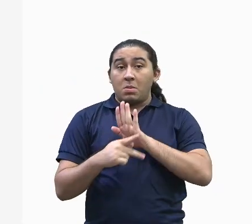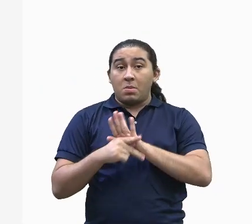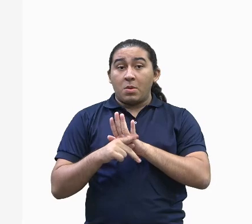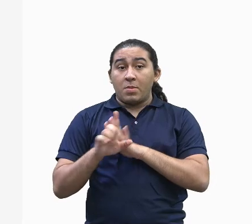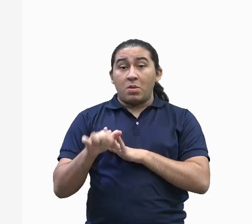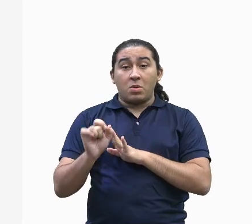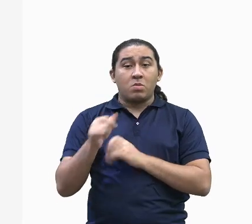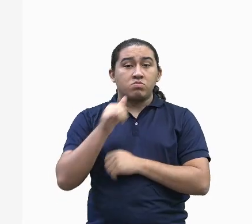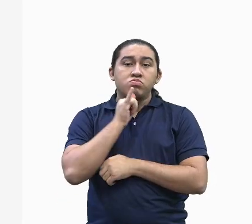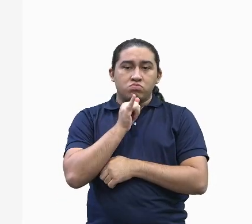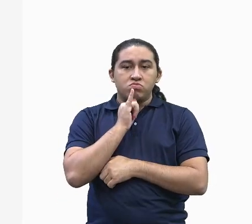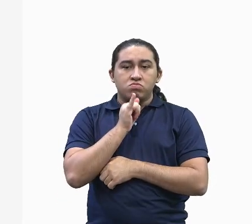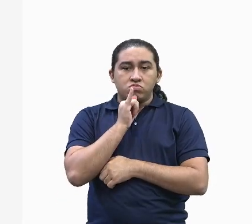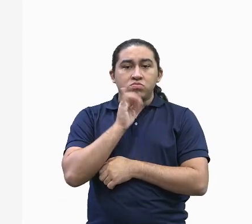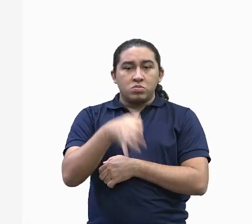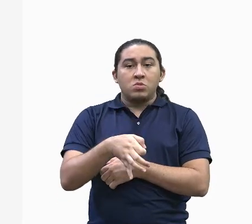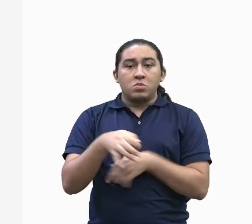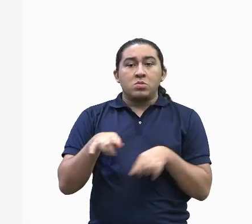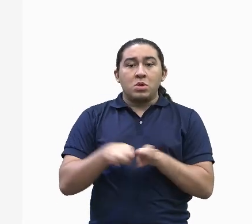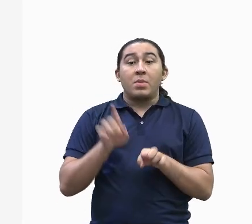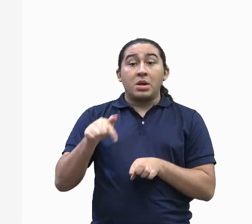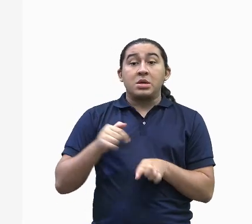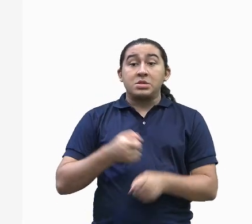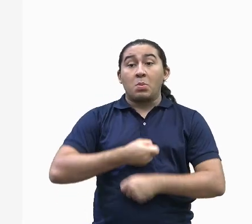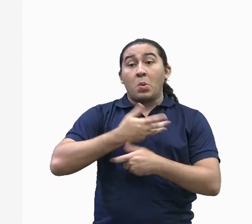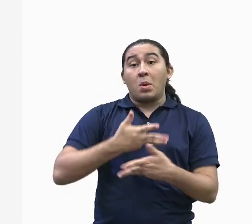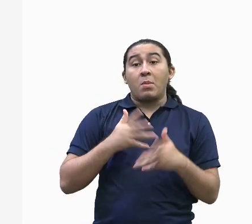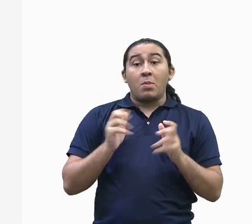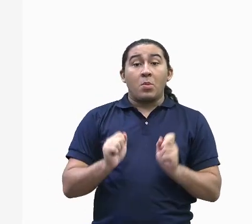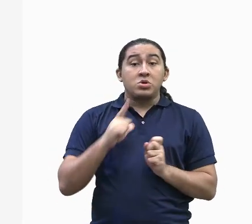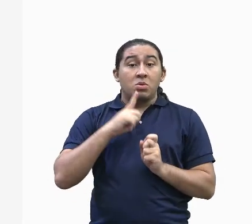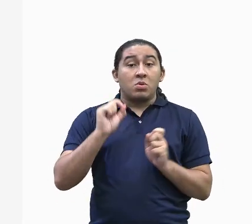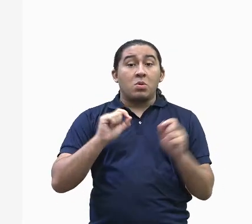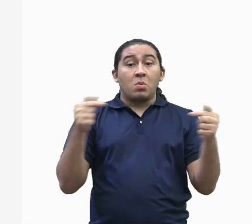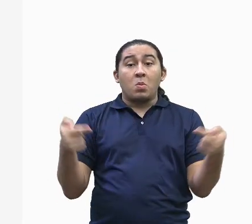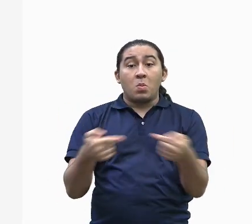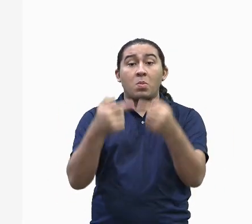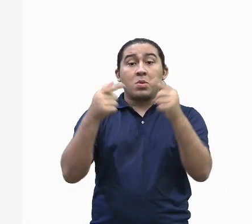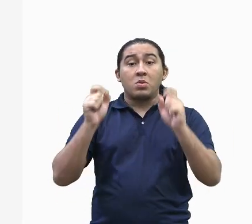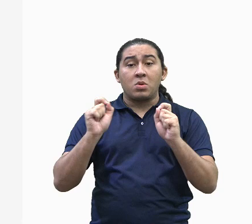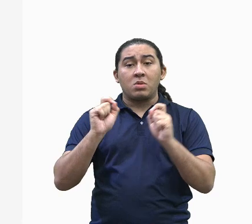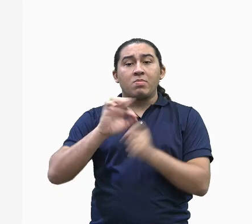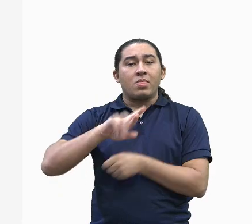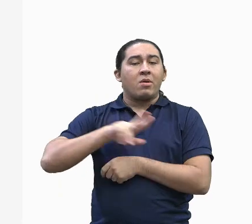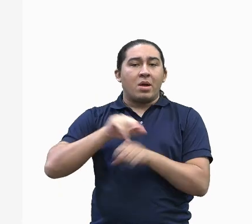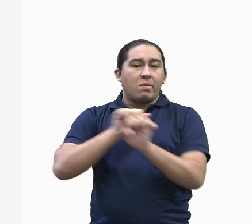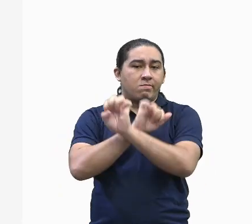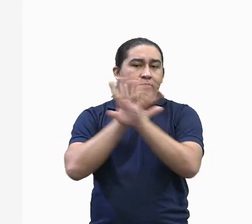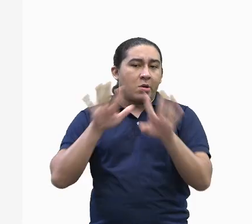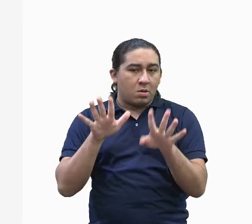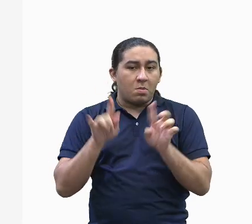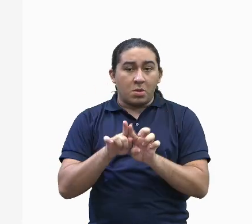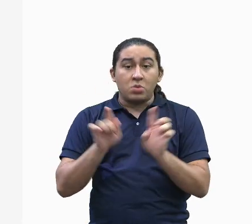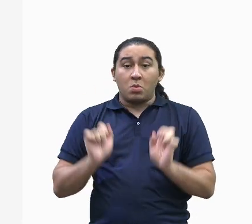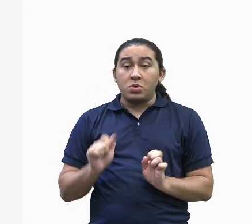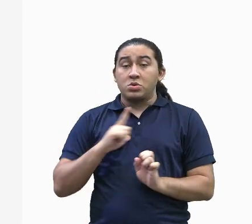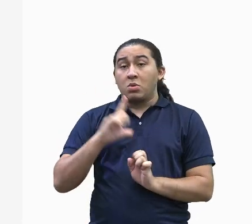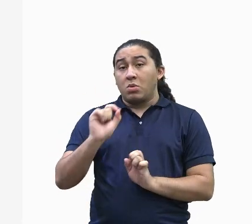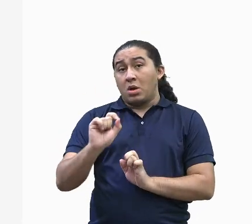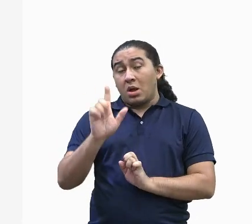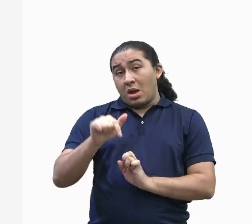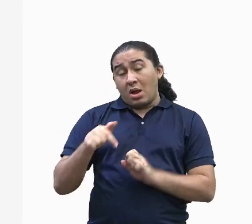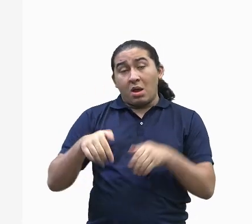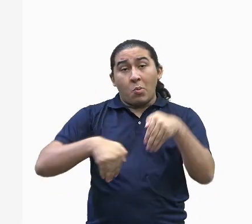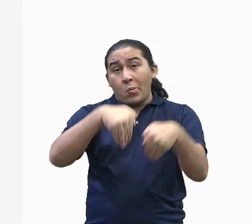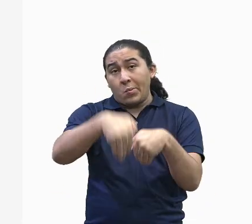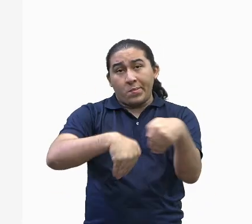esse exemplo, né? E esse poema pode remeter, não está explícito, mas pode remeter ao